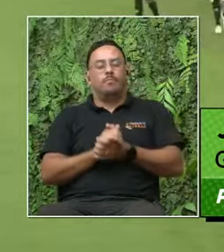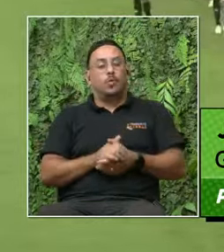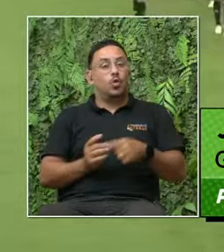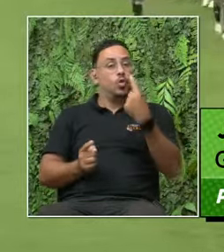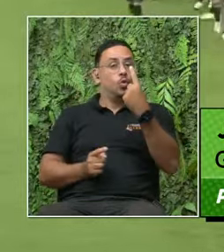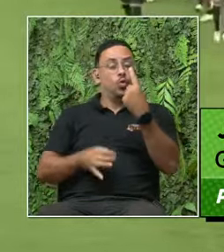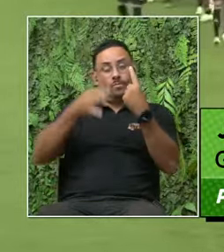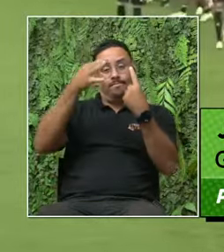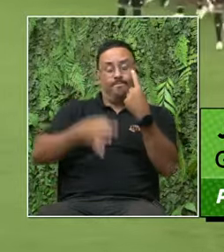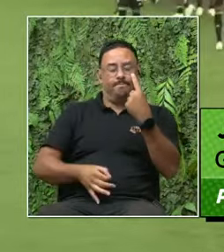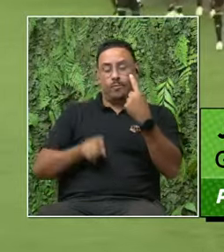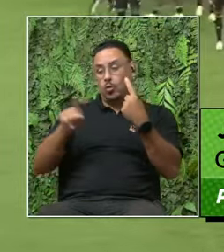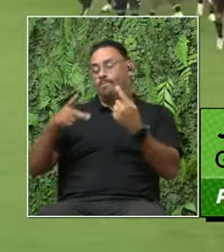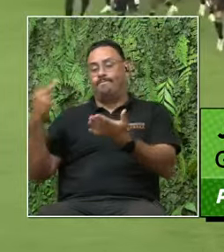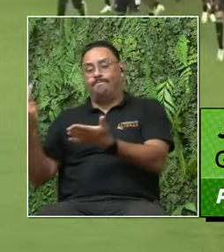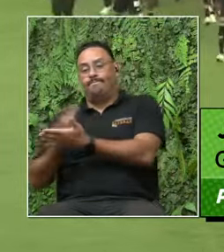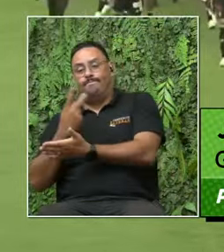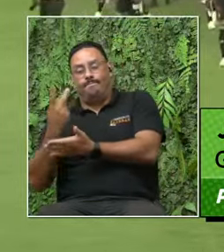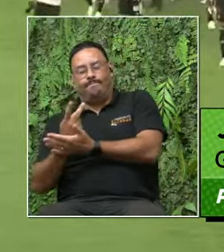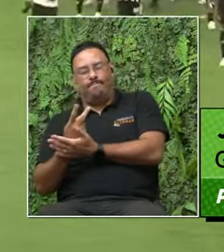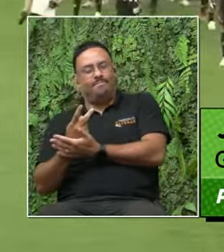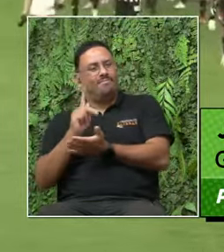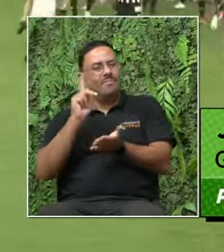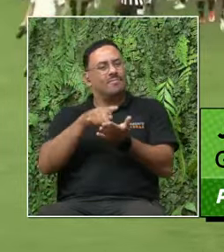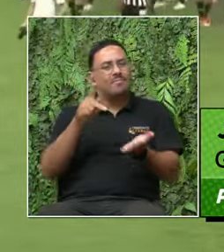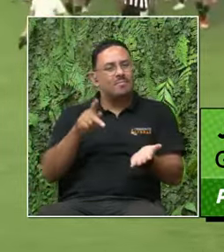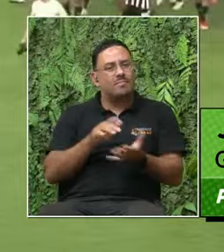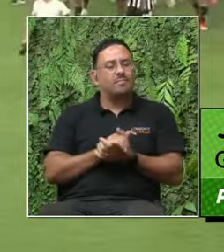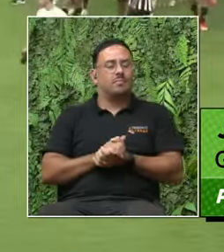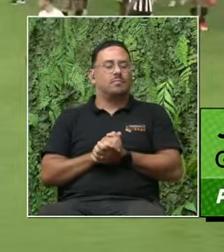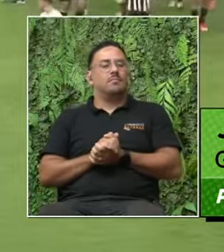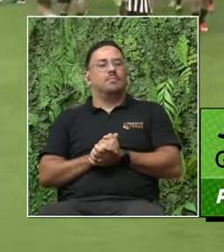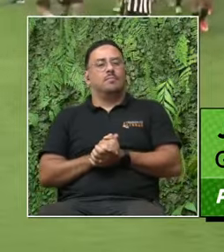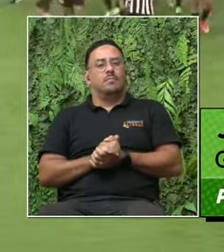um out foi isso